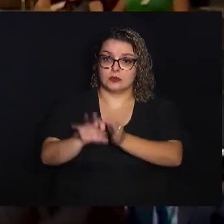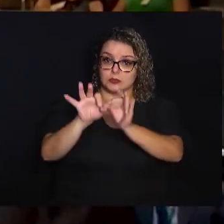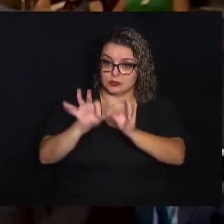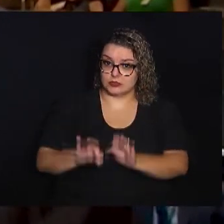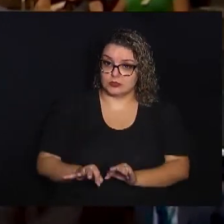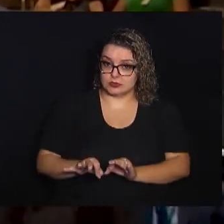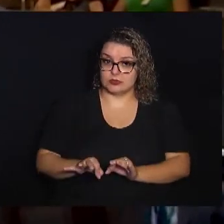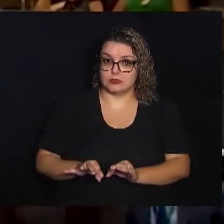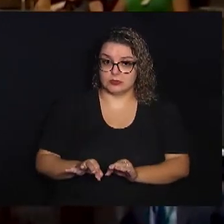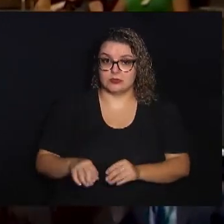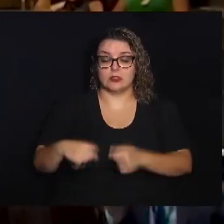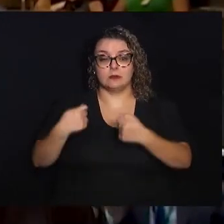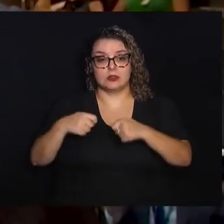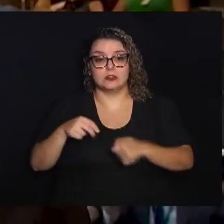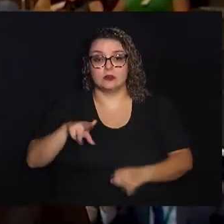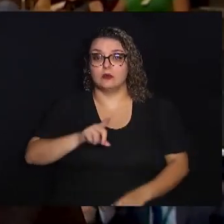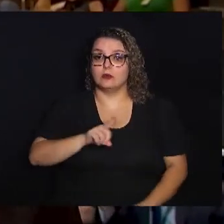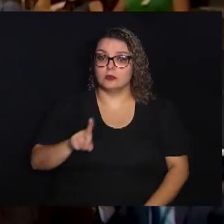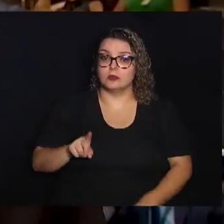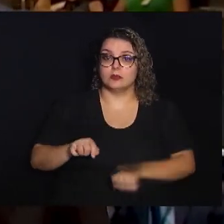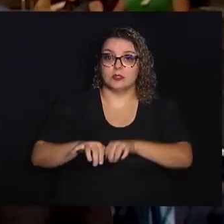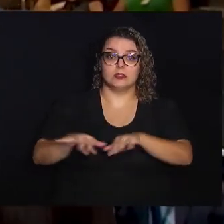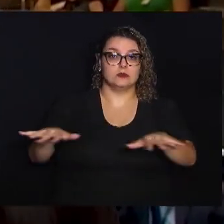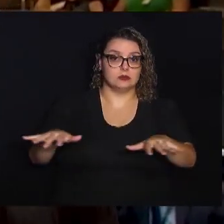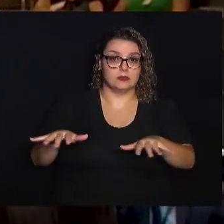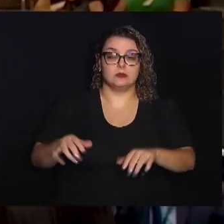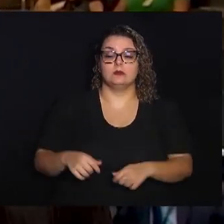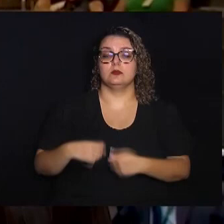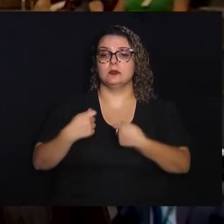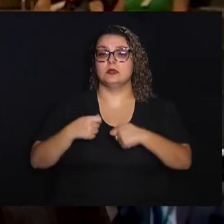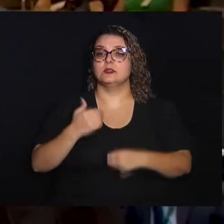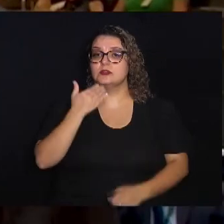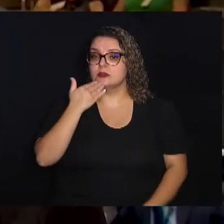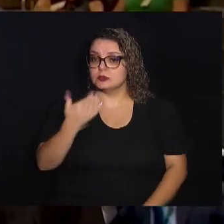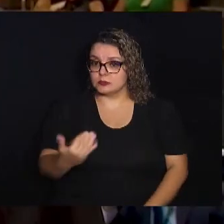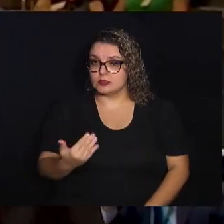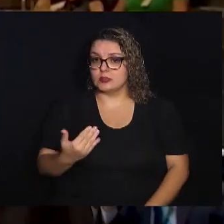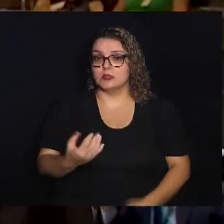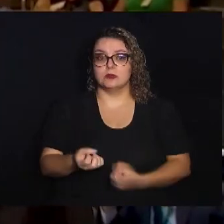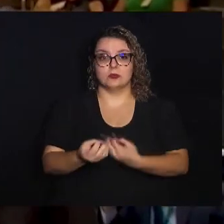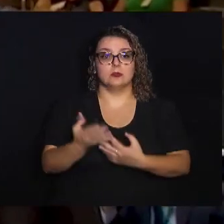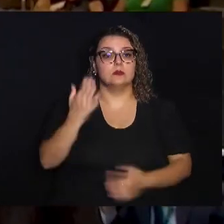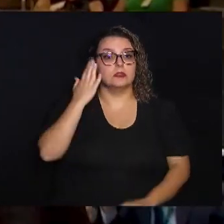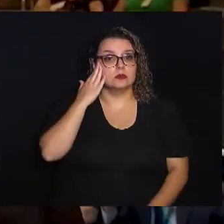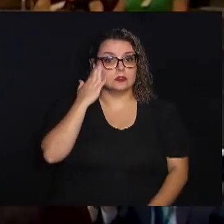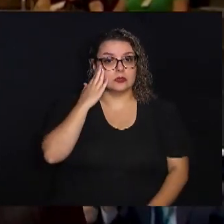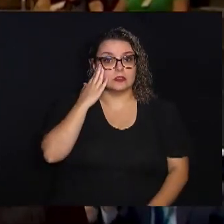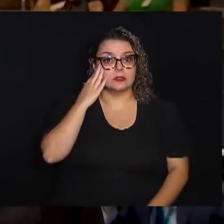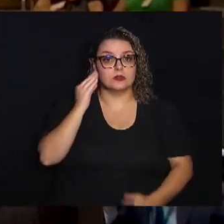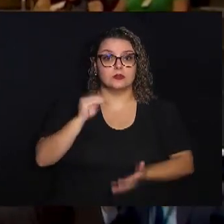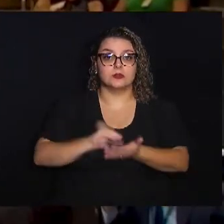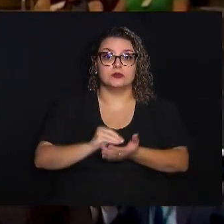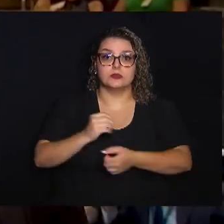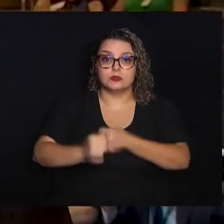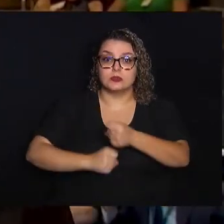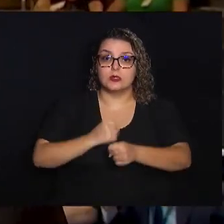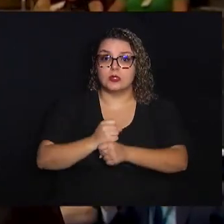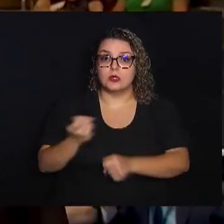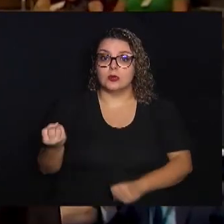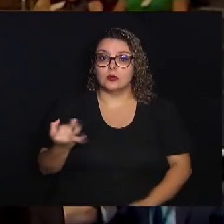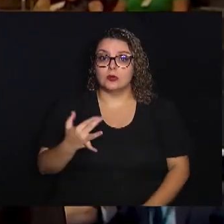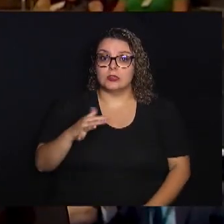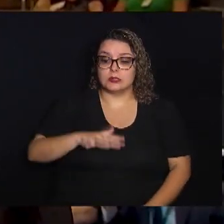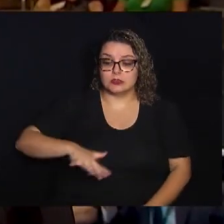da necessidade ou não da expansão, a gente pediu essa informação para saber, nos últimos anos, quantas áreas foram convertidas.